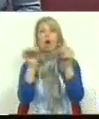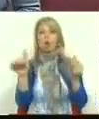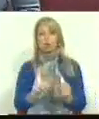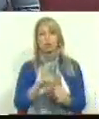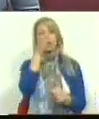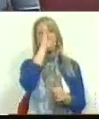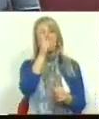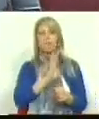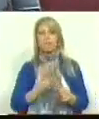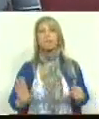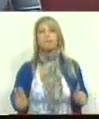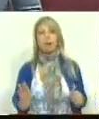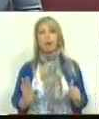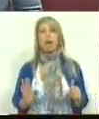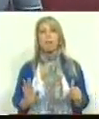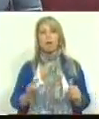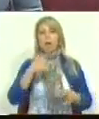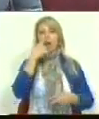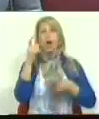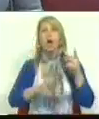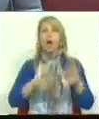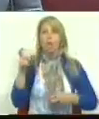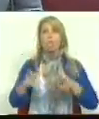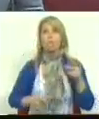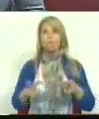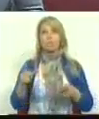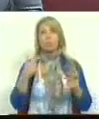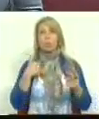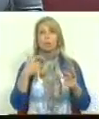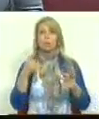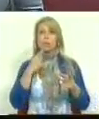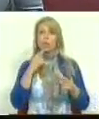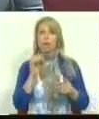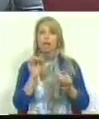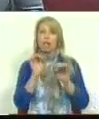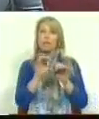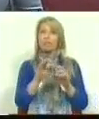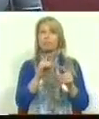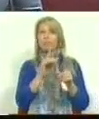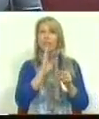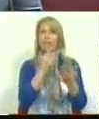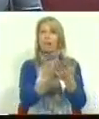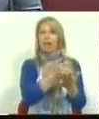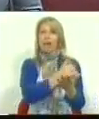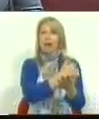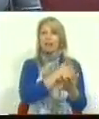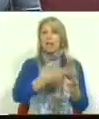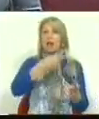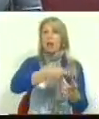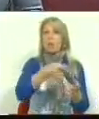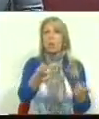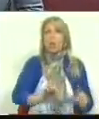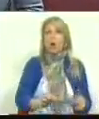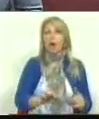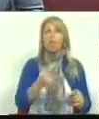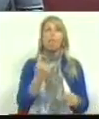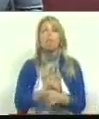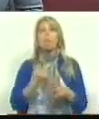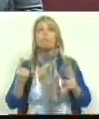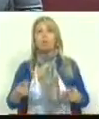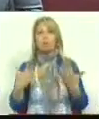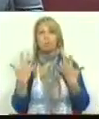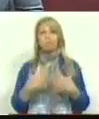os proprietários de colocarem no mercado os seus imóveis é a incerteza quanto à incapacidade ou à capacidade de